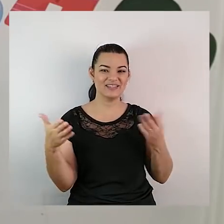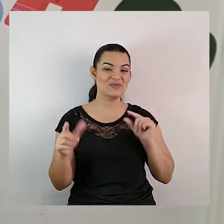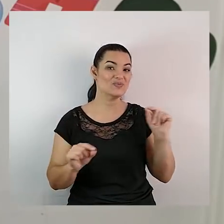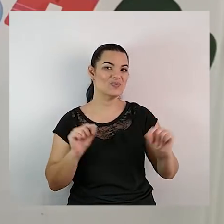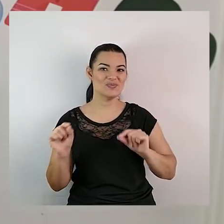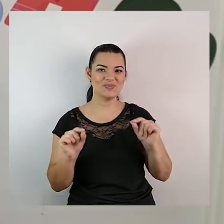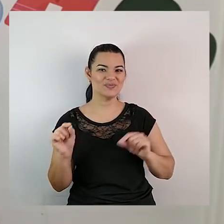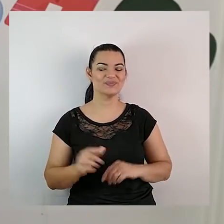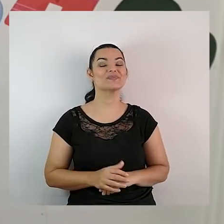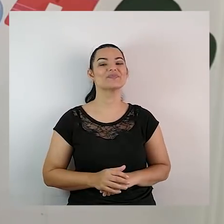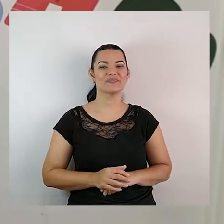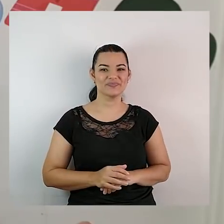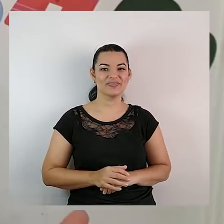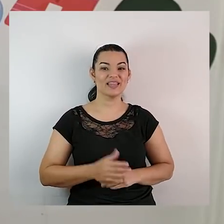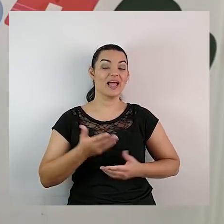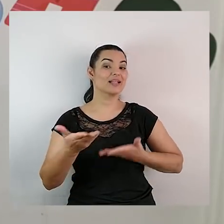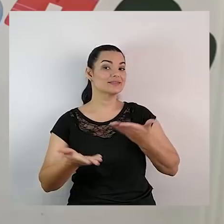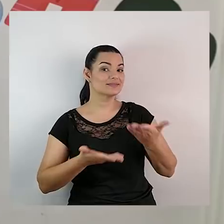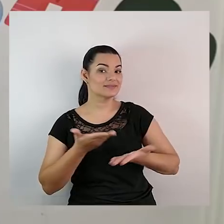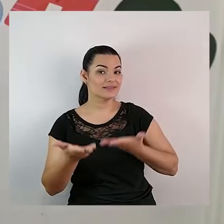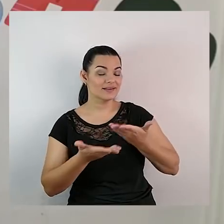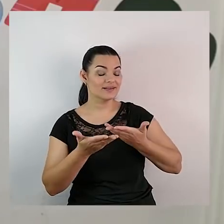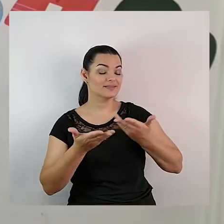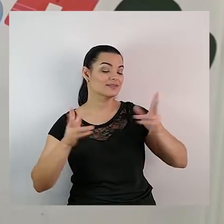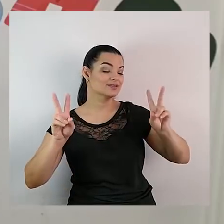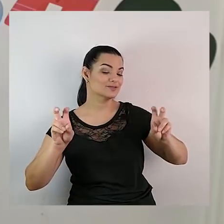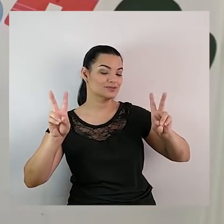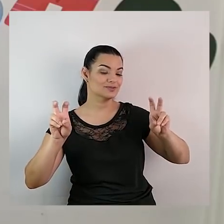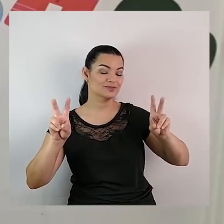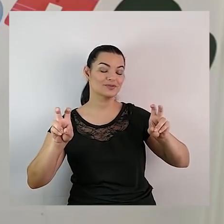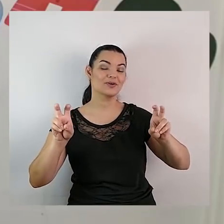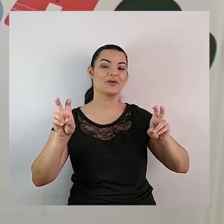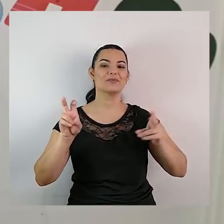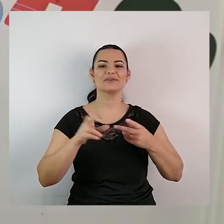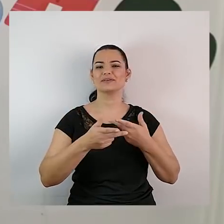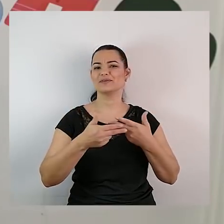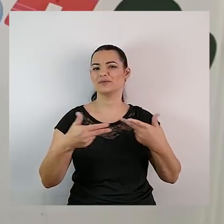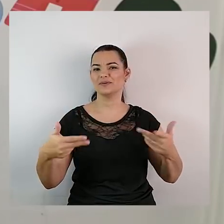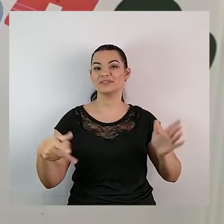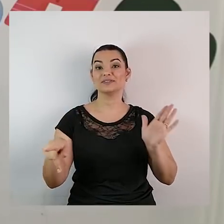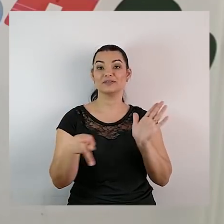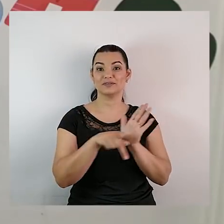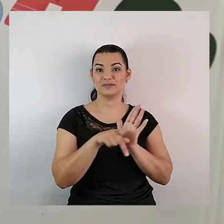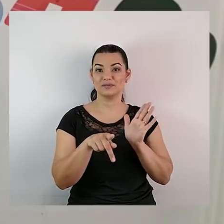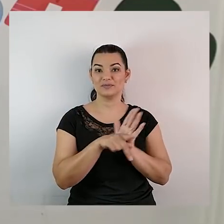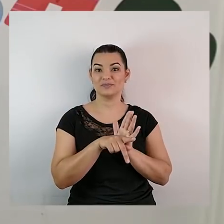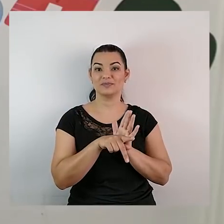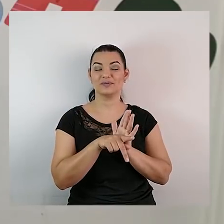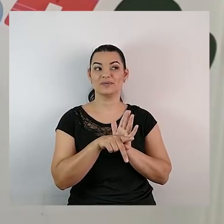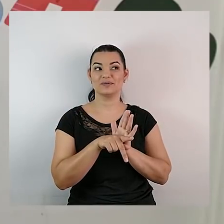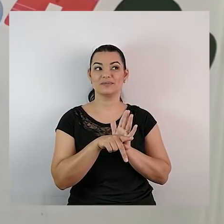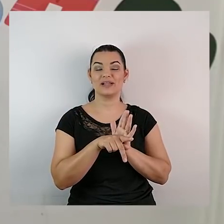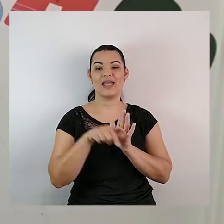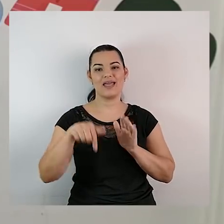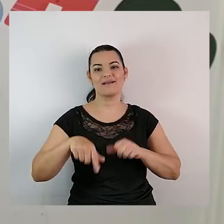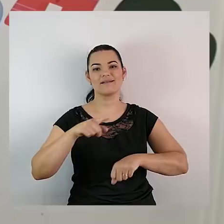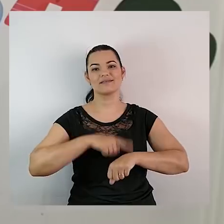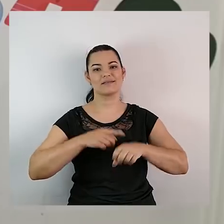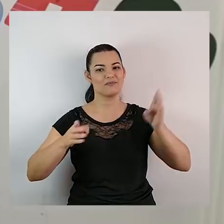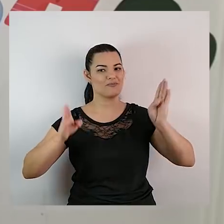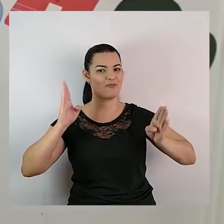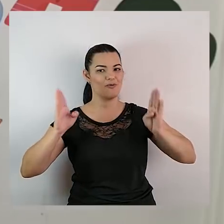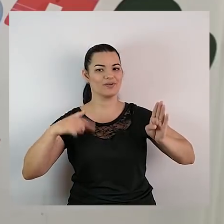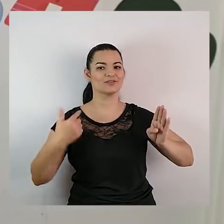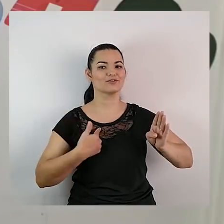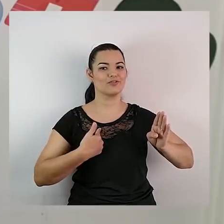hoje, além de tratar sobre algumas questões que têm tudo a ver com o momento que nós estamos passando,